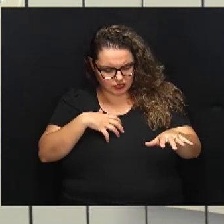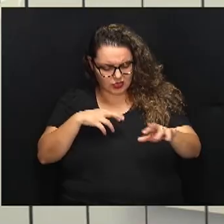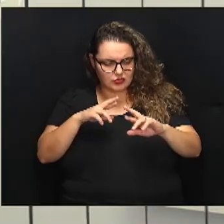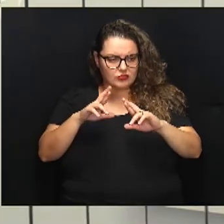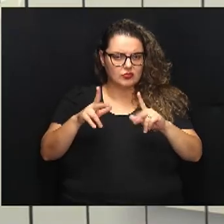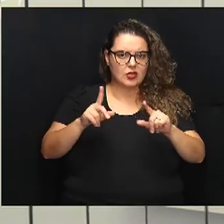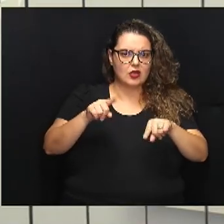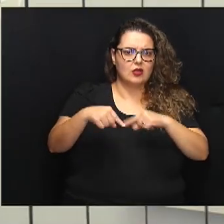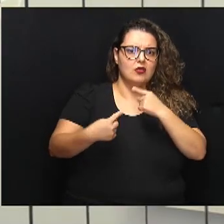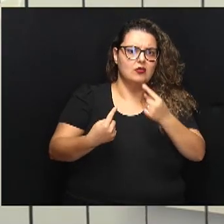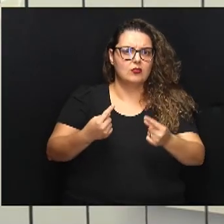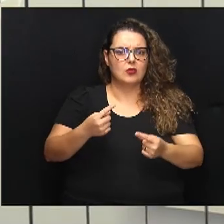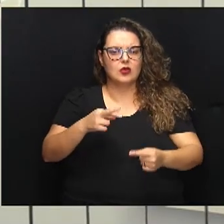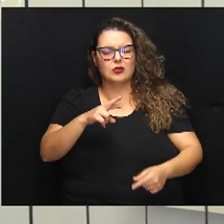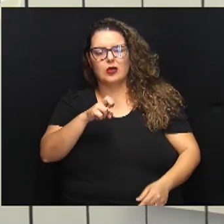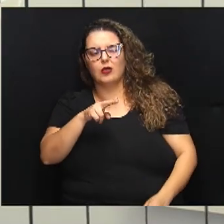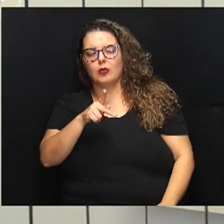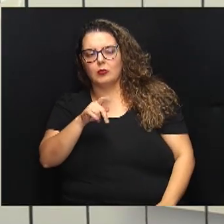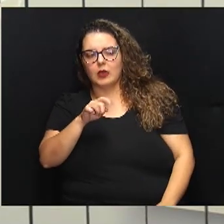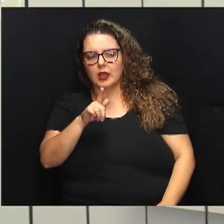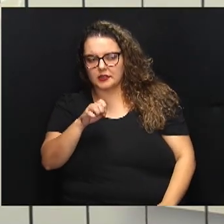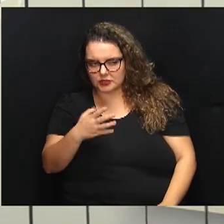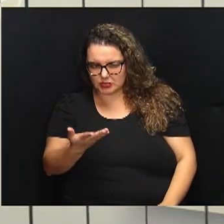uma outra roupagem?